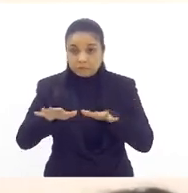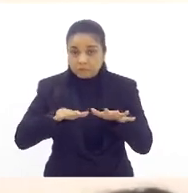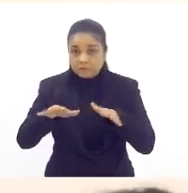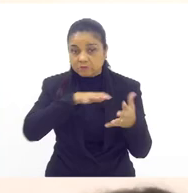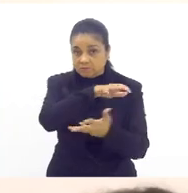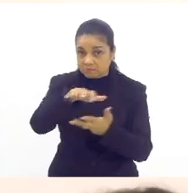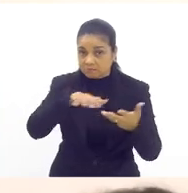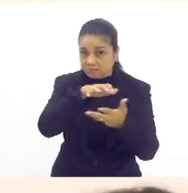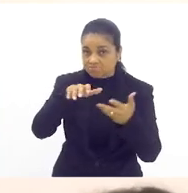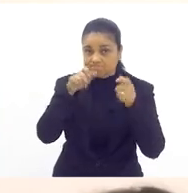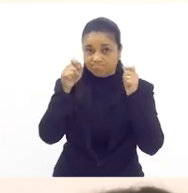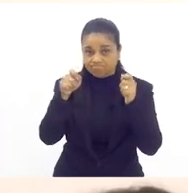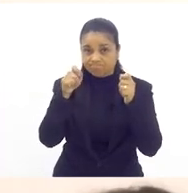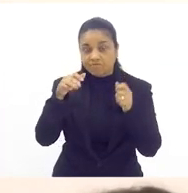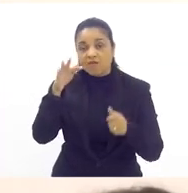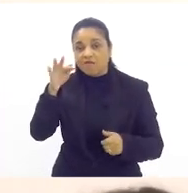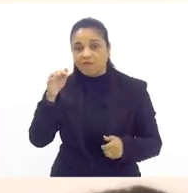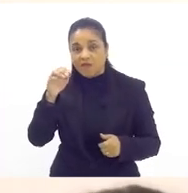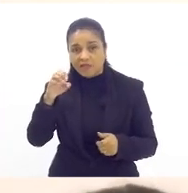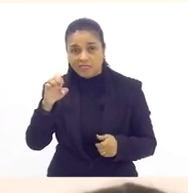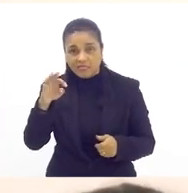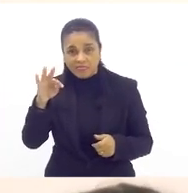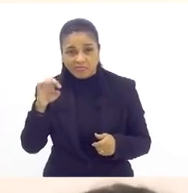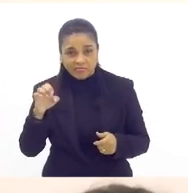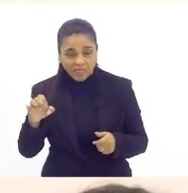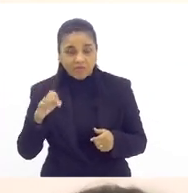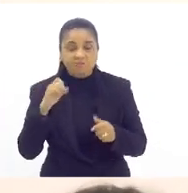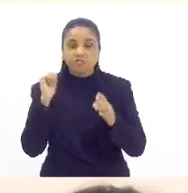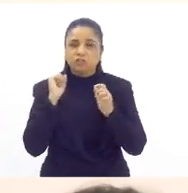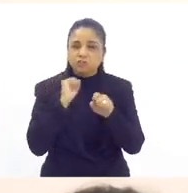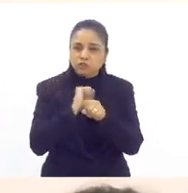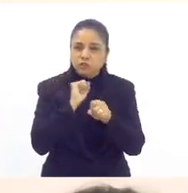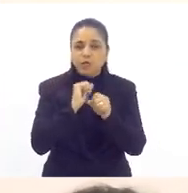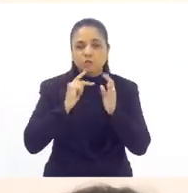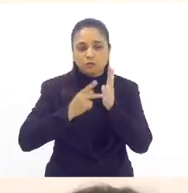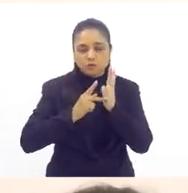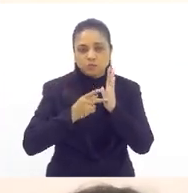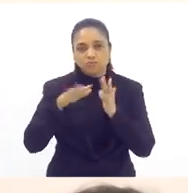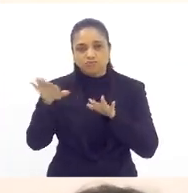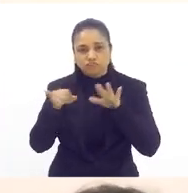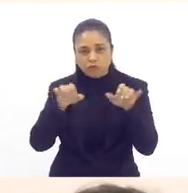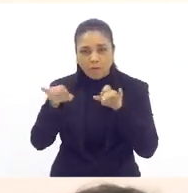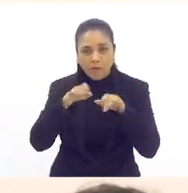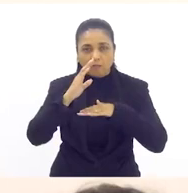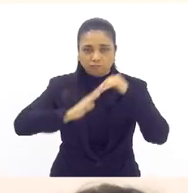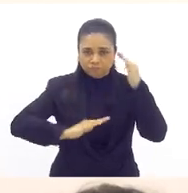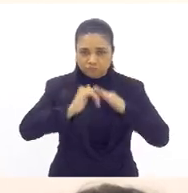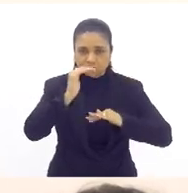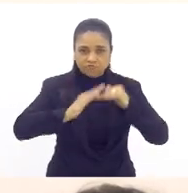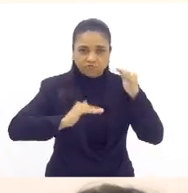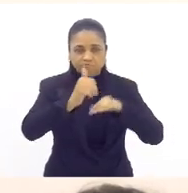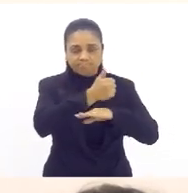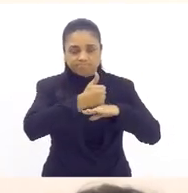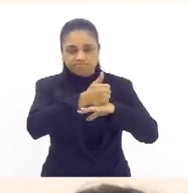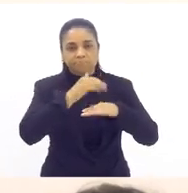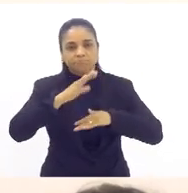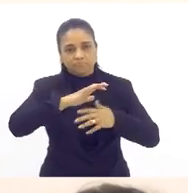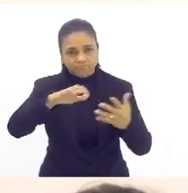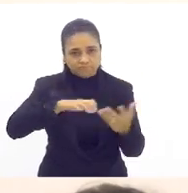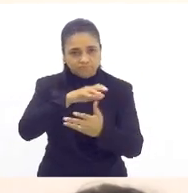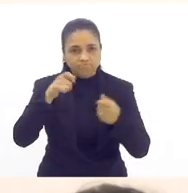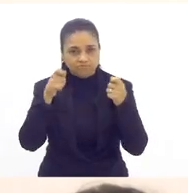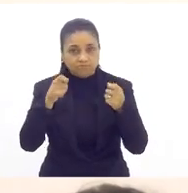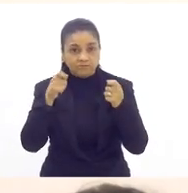fortíssima na FAETEC então nós inclusive esperando o sindicato convocar categoria para construirmos uma greve porque